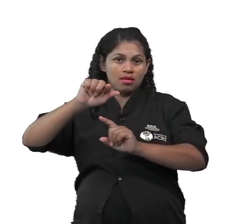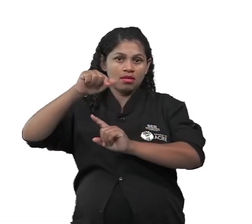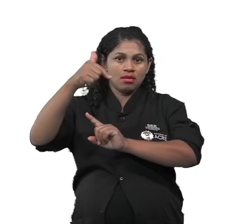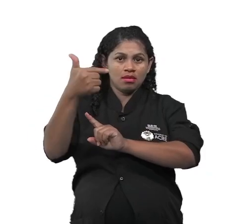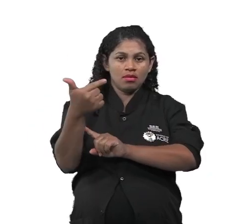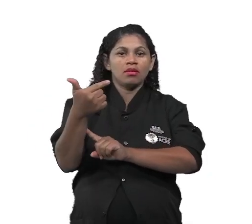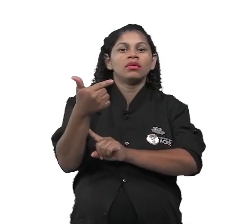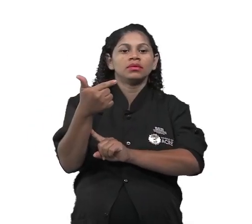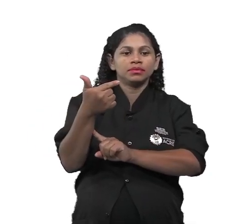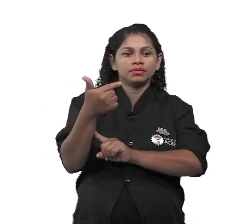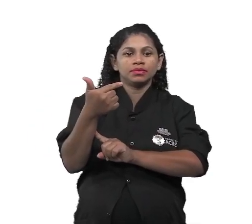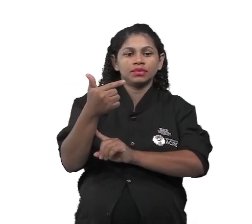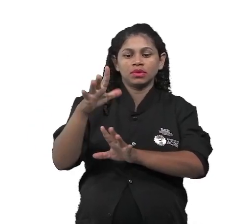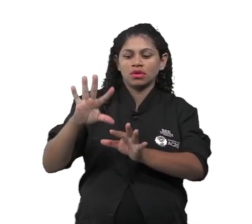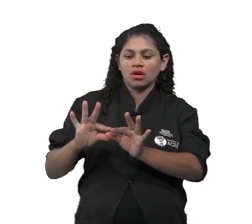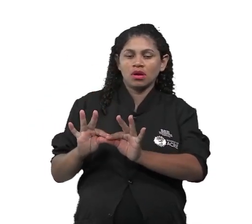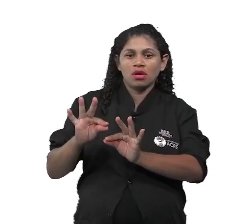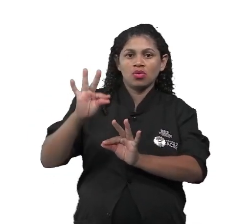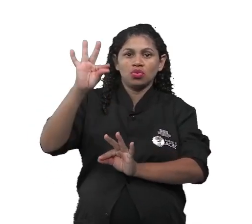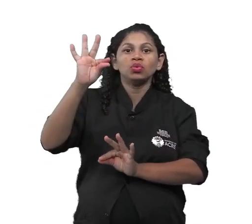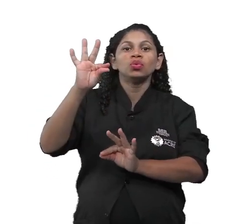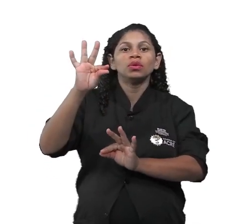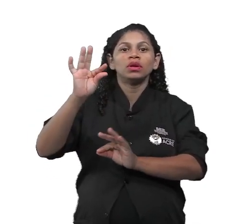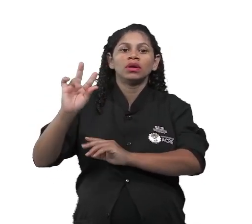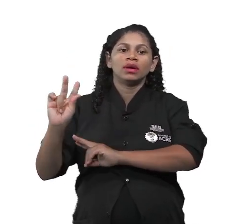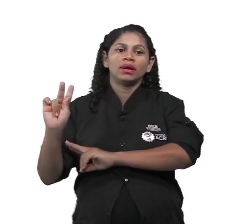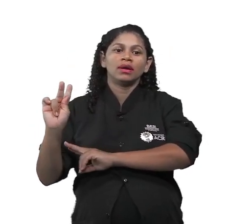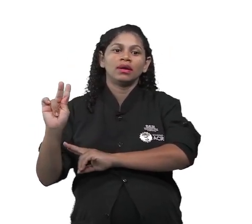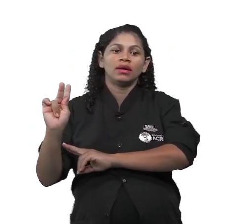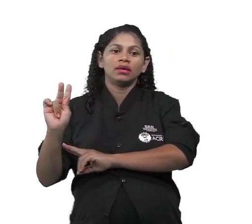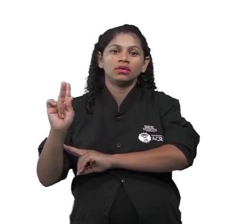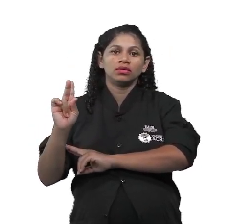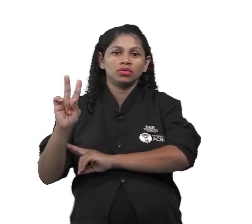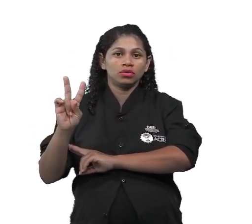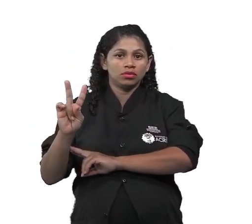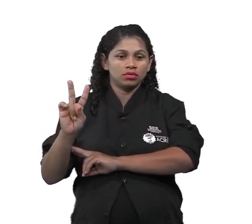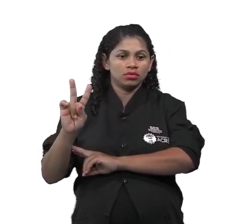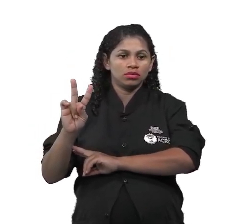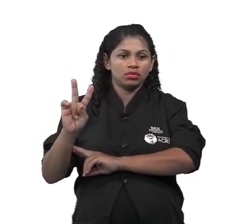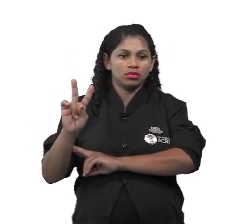altura 2r. Nesse caso.